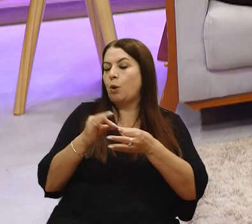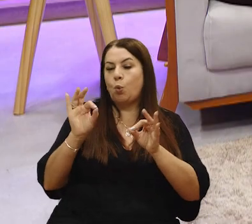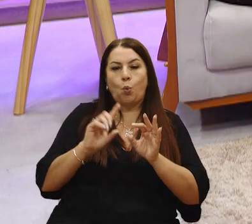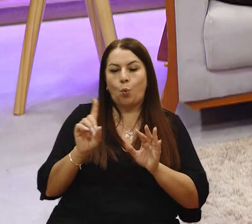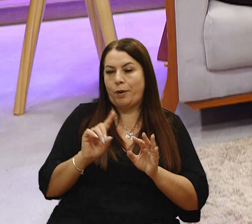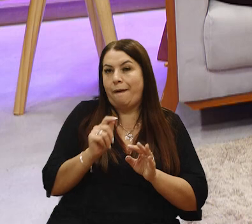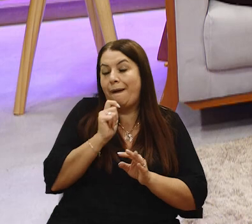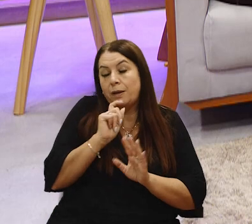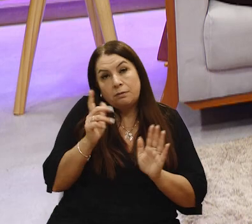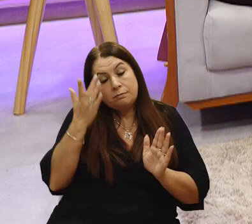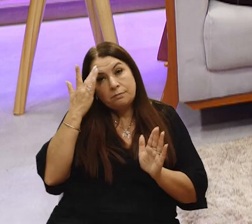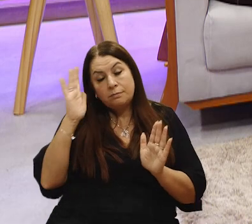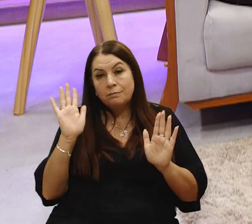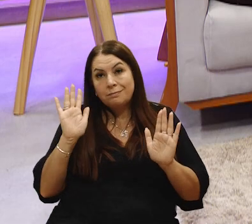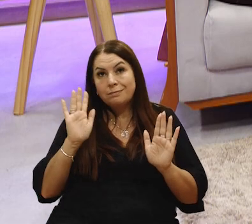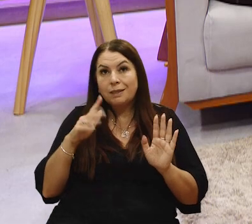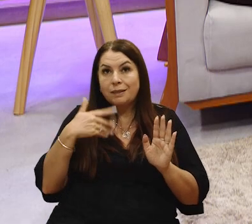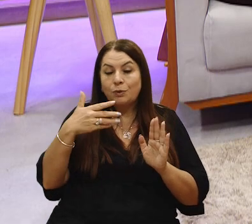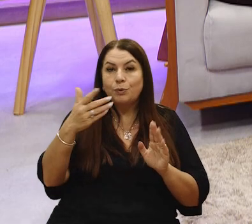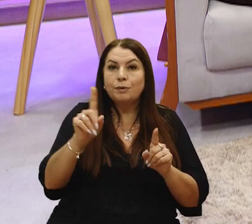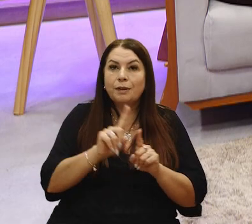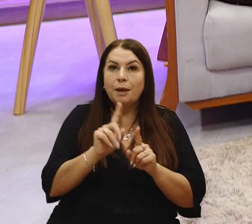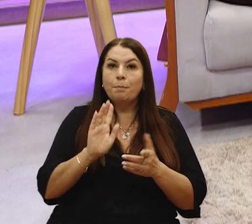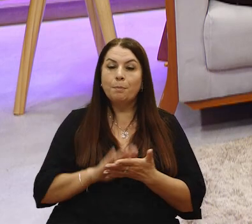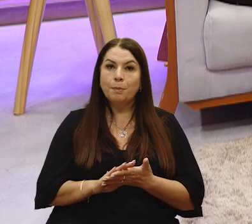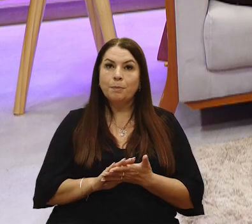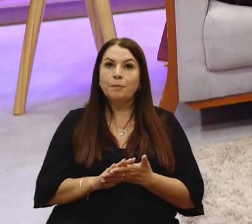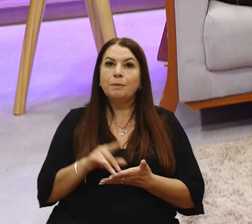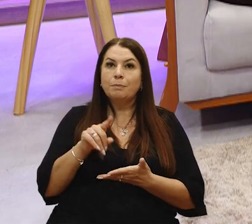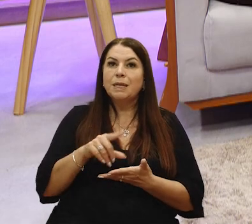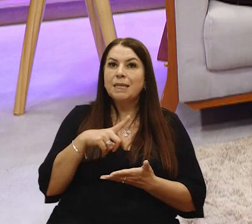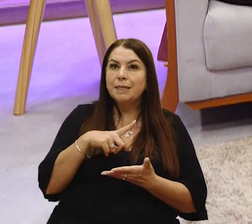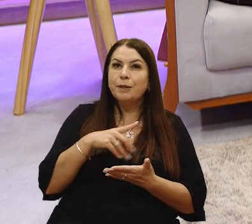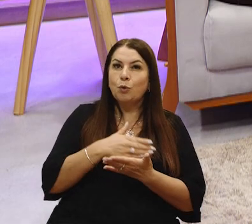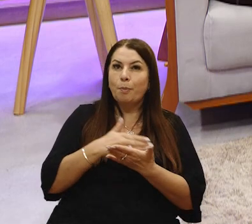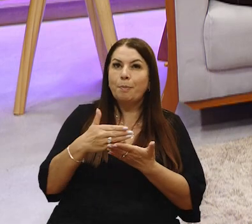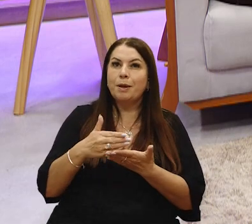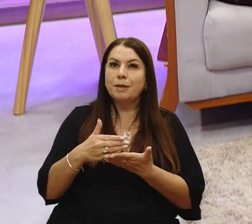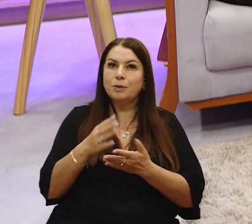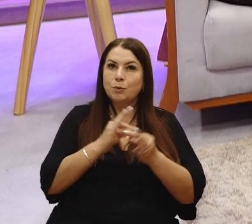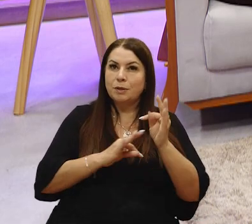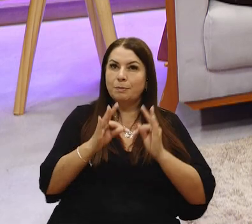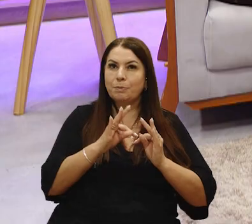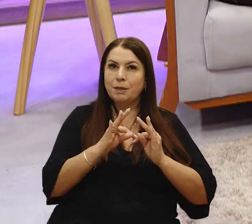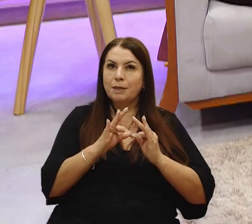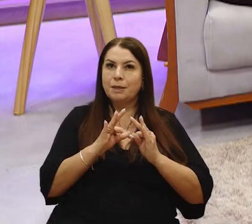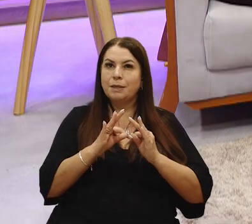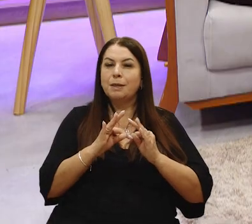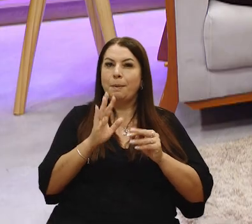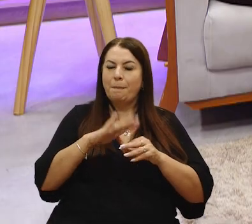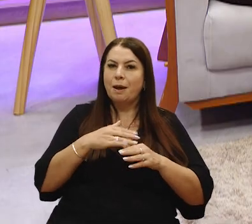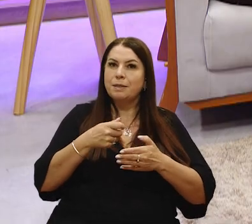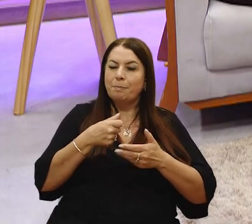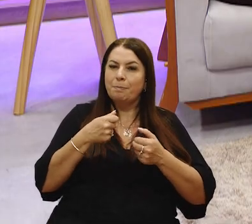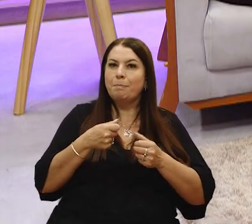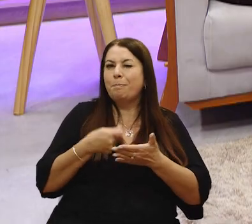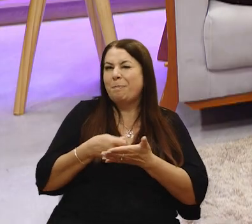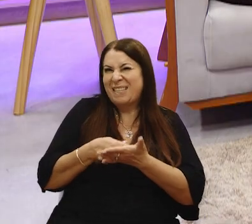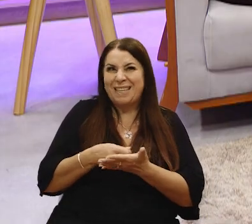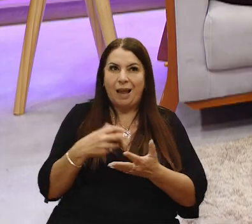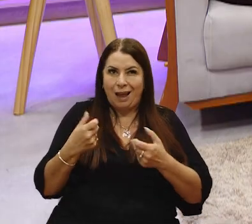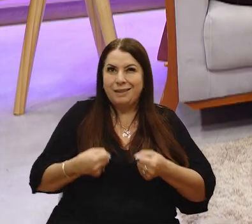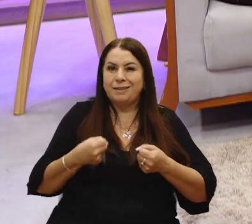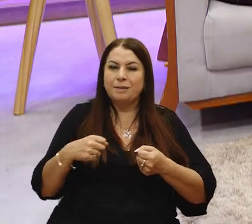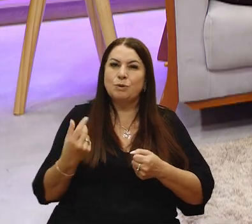pouquíssimos estudos em que se foi feita a dieta específica para o lipedema, né, que são estudos que deveriam, enfim, fazer